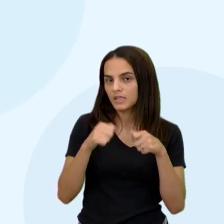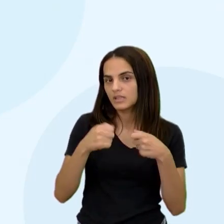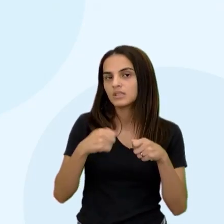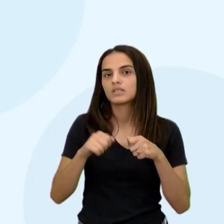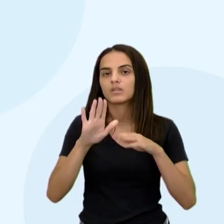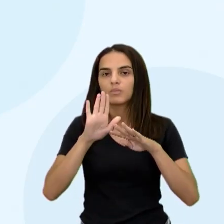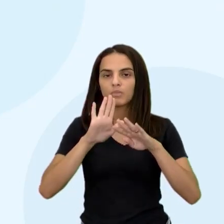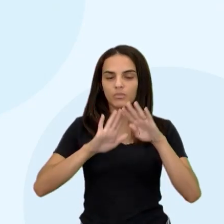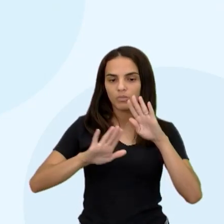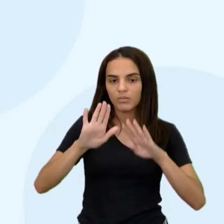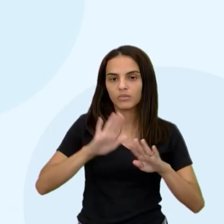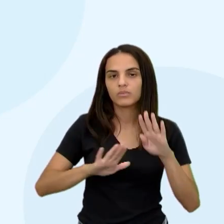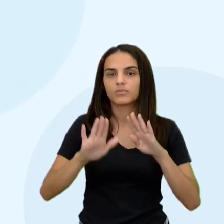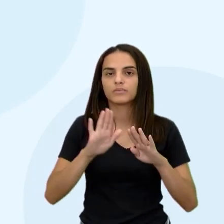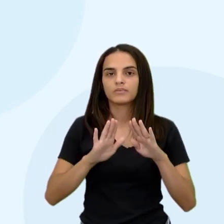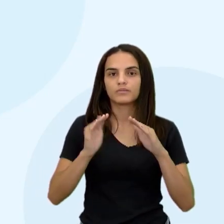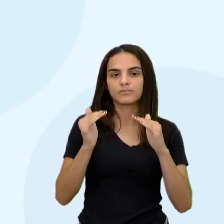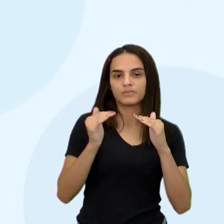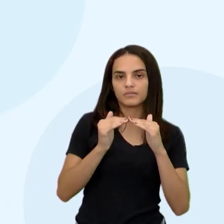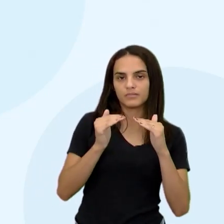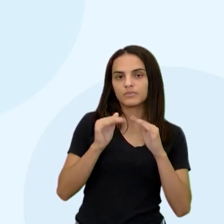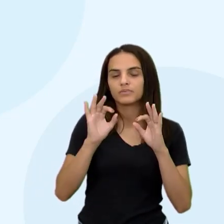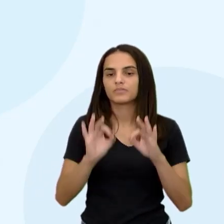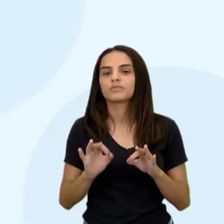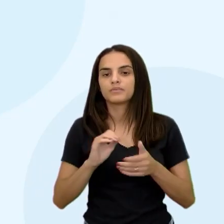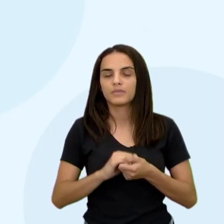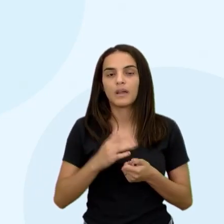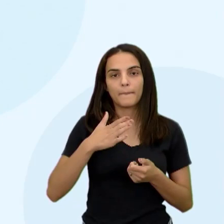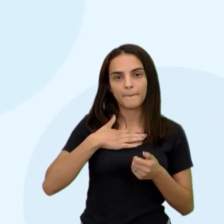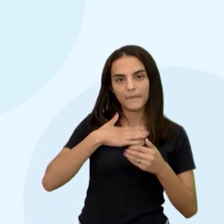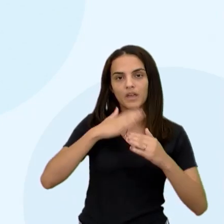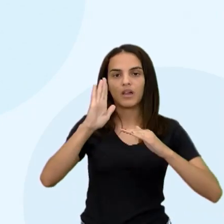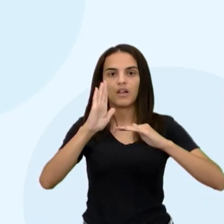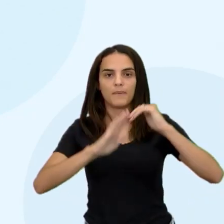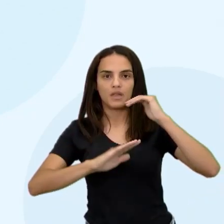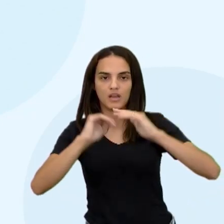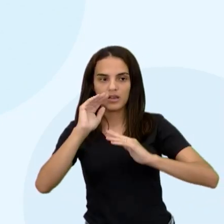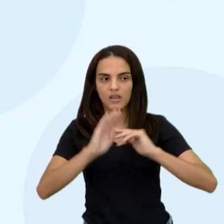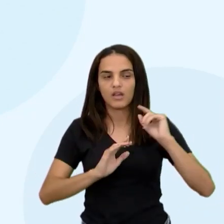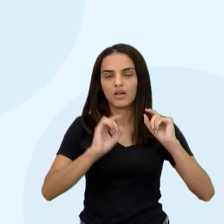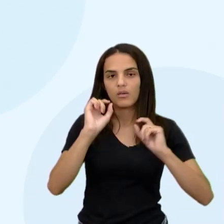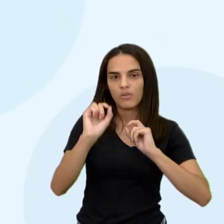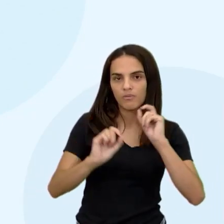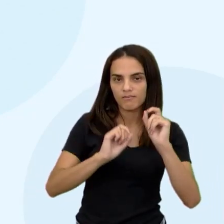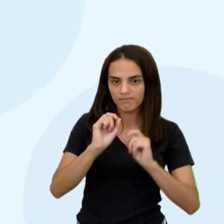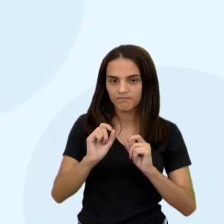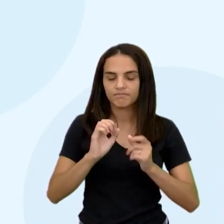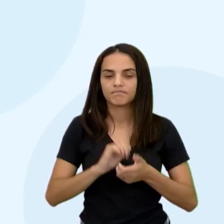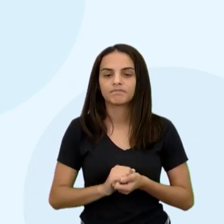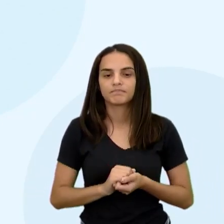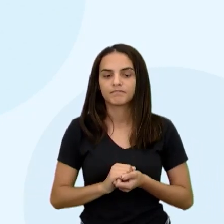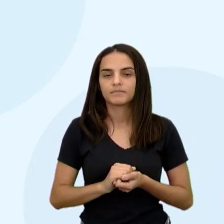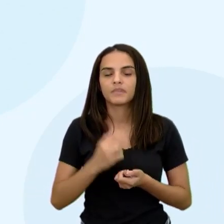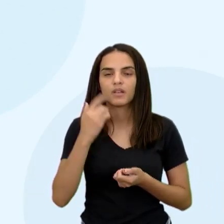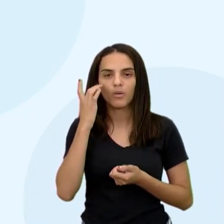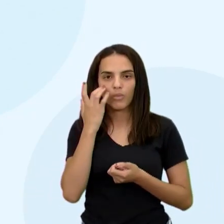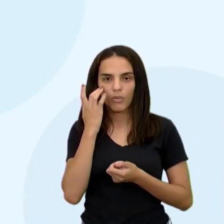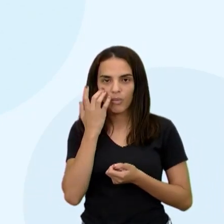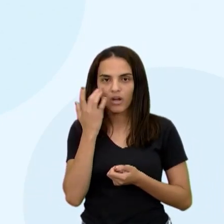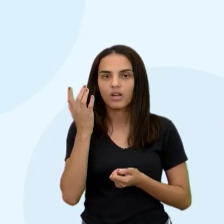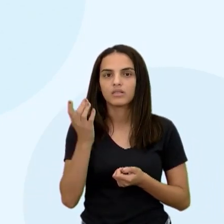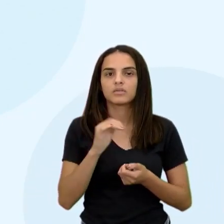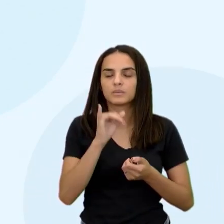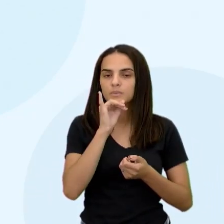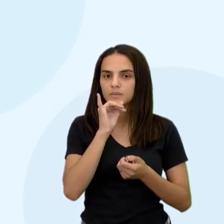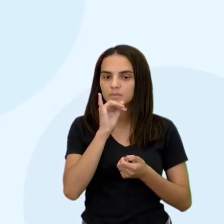isso, com a concordância correta do verbo. Minhas habilidades minhas habilidades são. Eu acho que os estudantes que